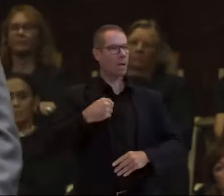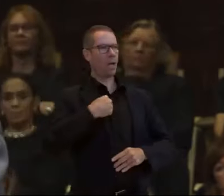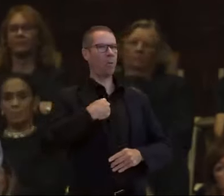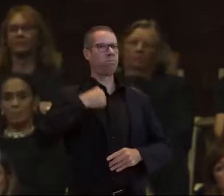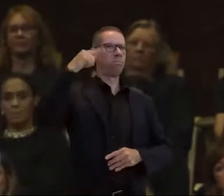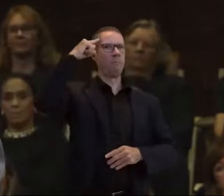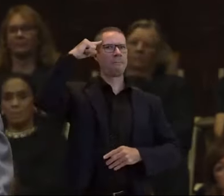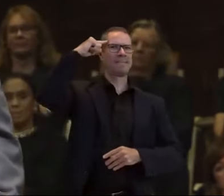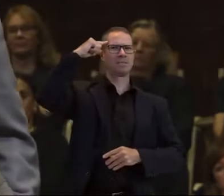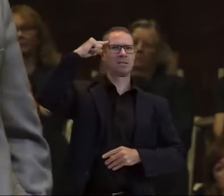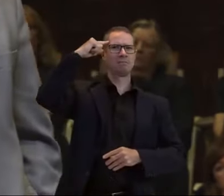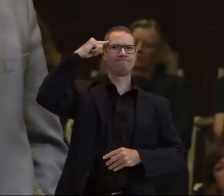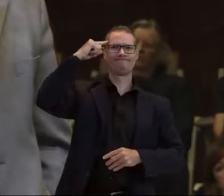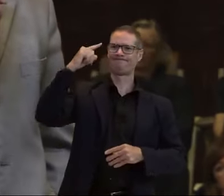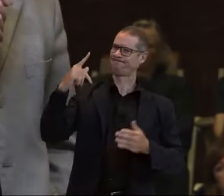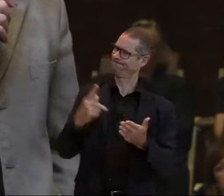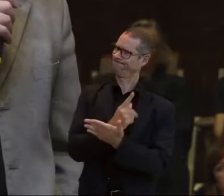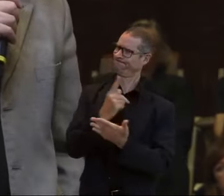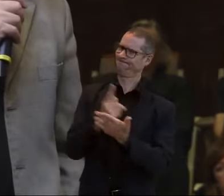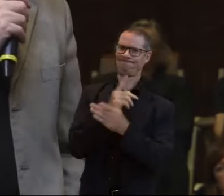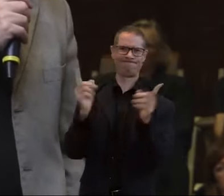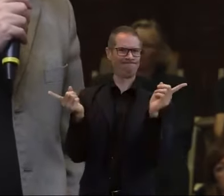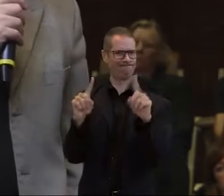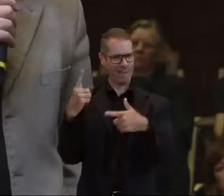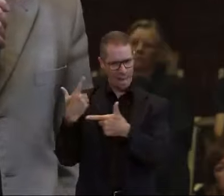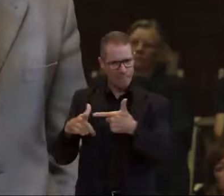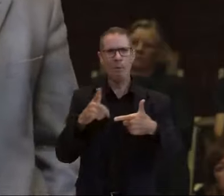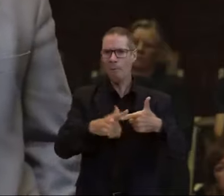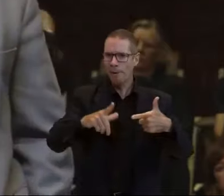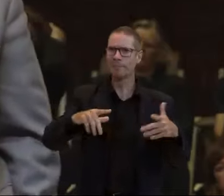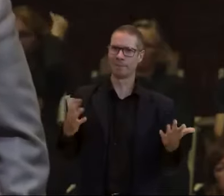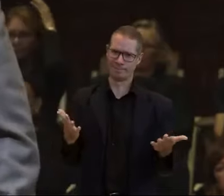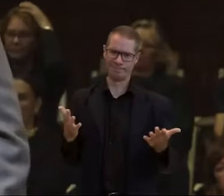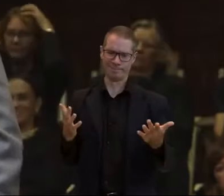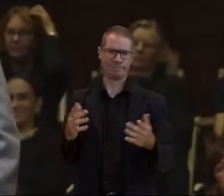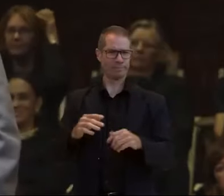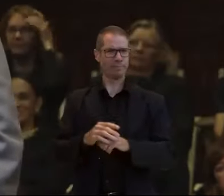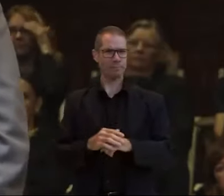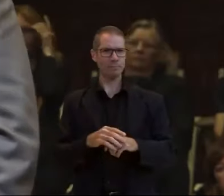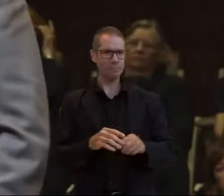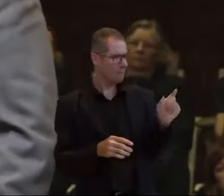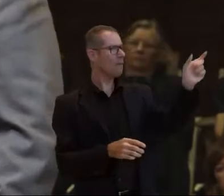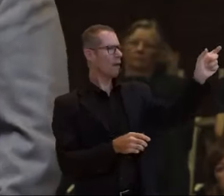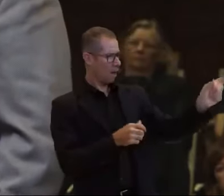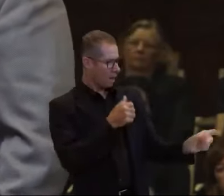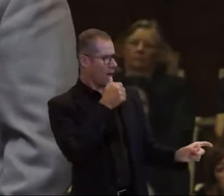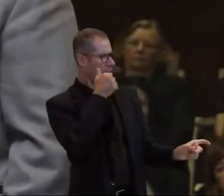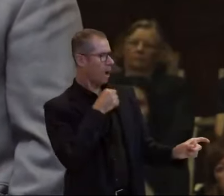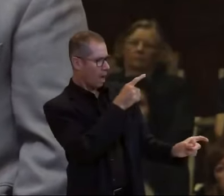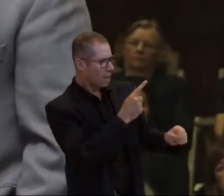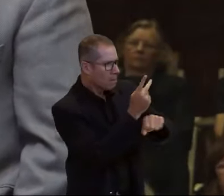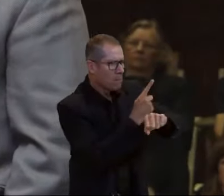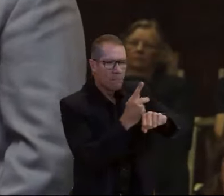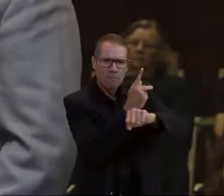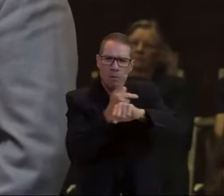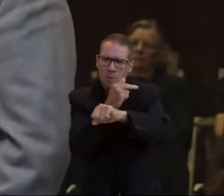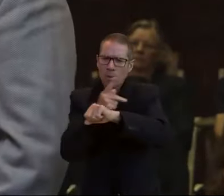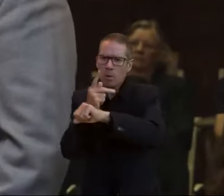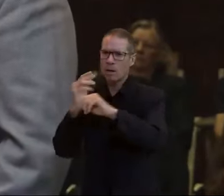fiquei pensando assim: esse negócio não vai funcionar não, vai dar algum problema. E aí ela começou a procurar onde tinha uma